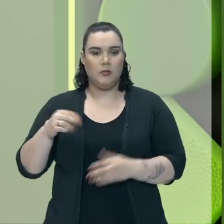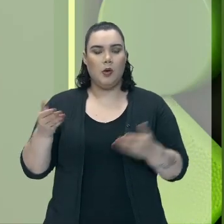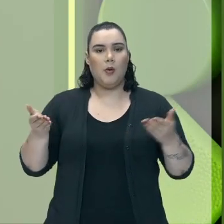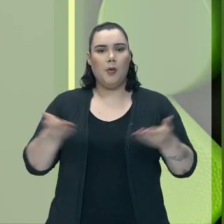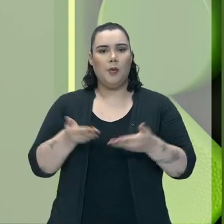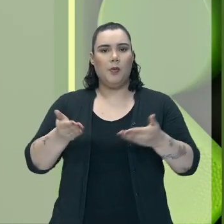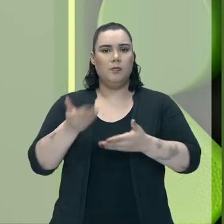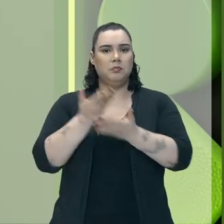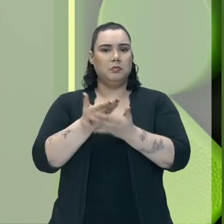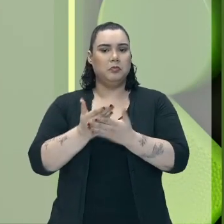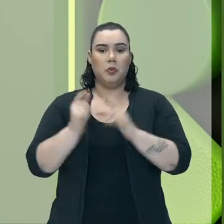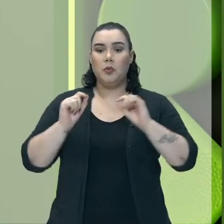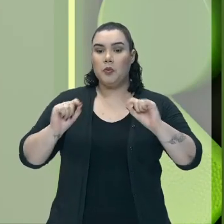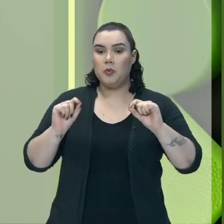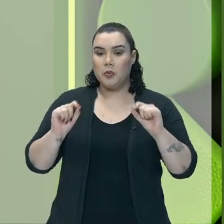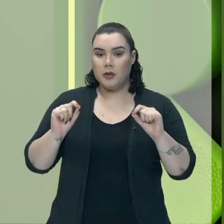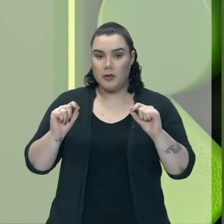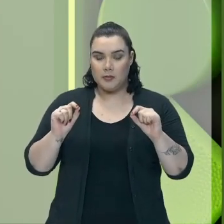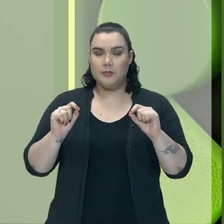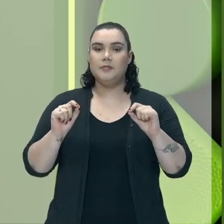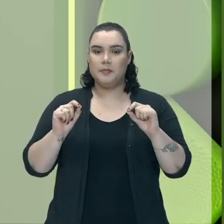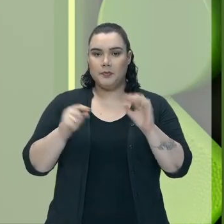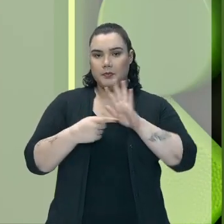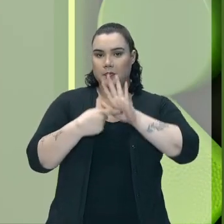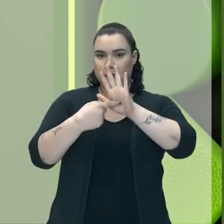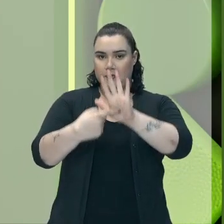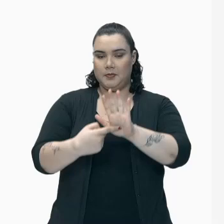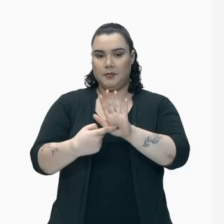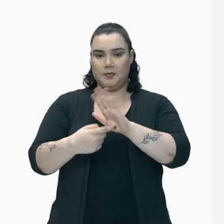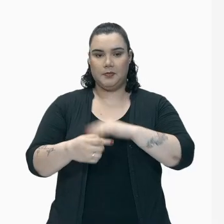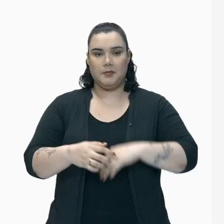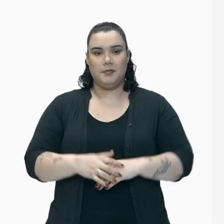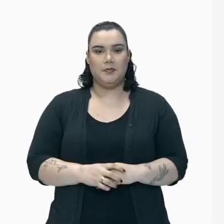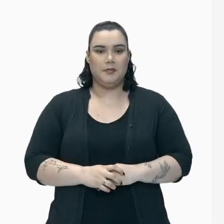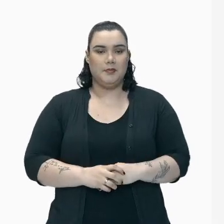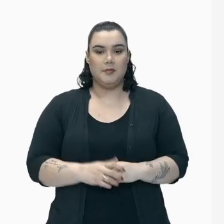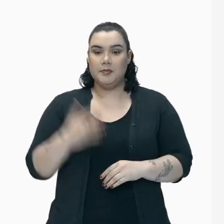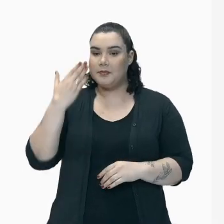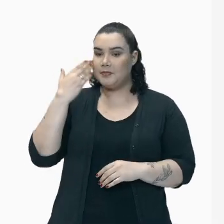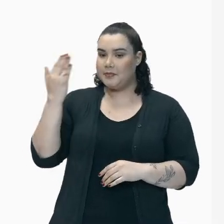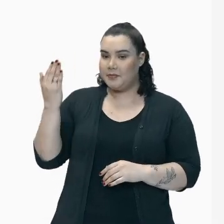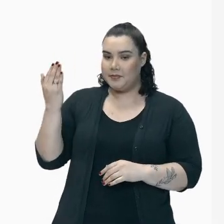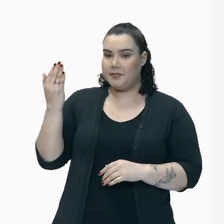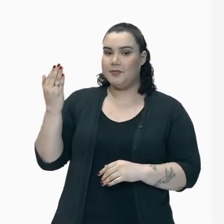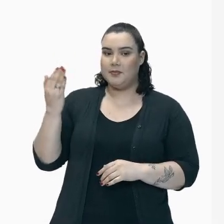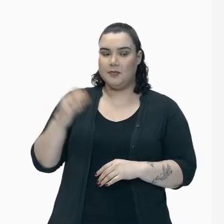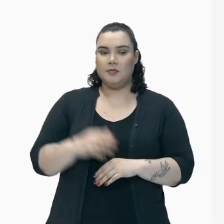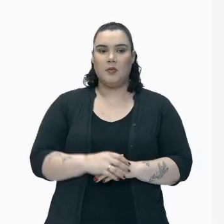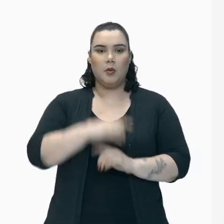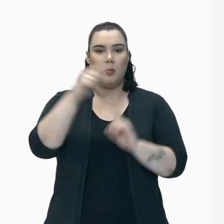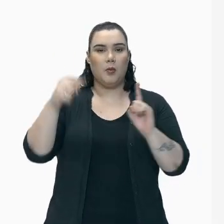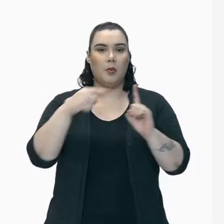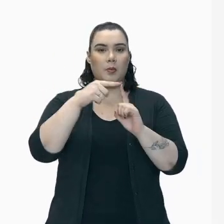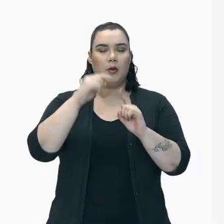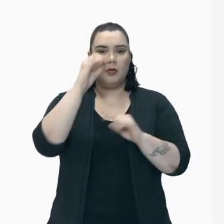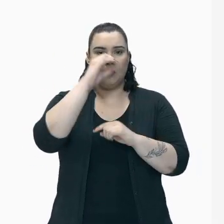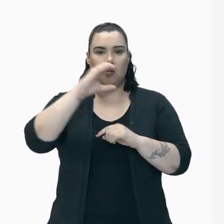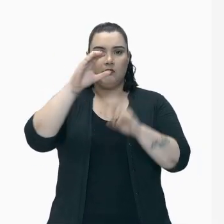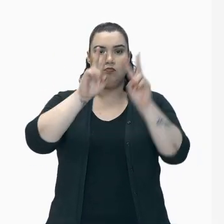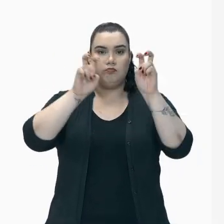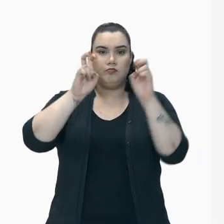qual é o nosso objeto de conhecimento e o nosso detalhamento da aula de hoje. Muito bem, pessoal, o objeto de conhecimento é